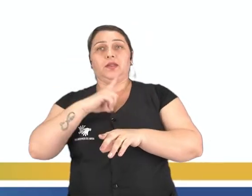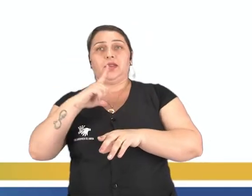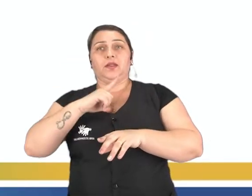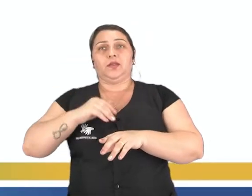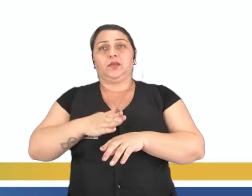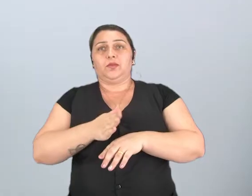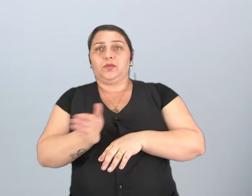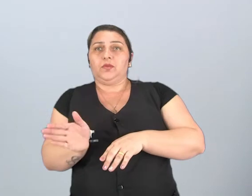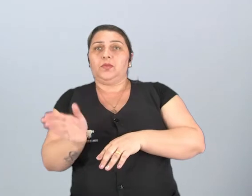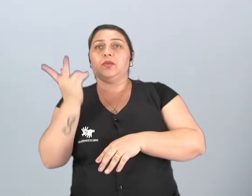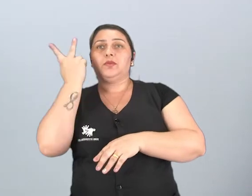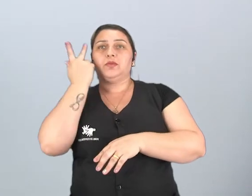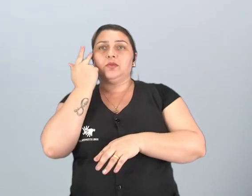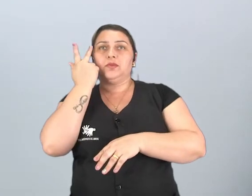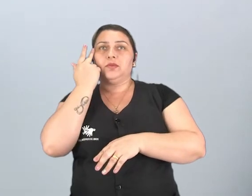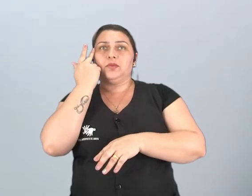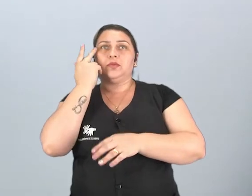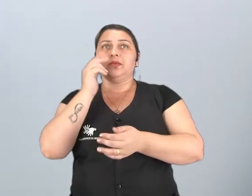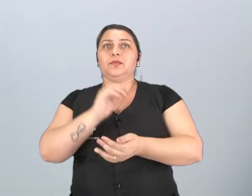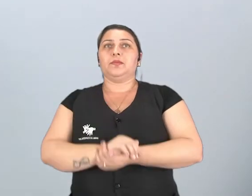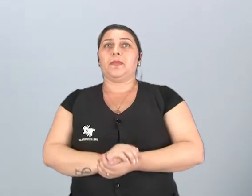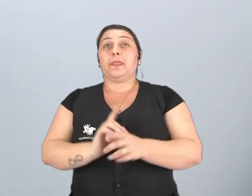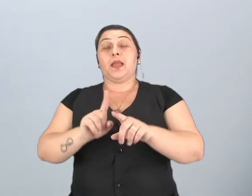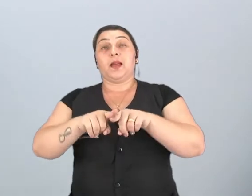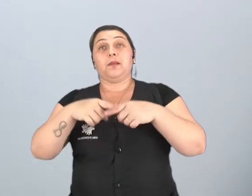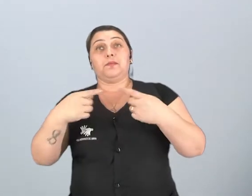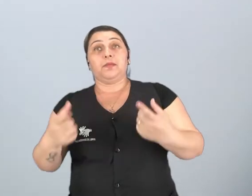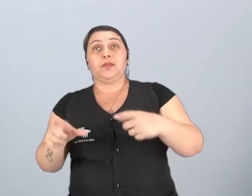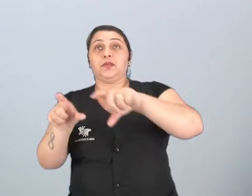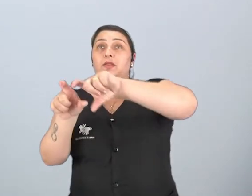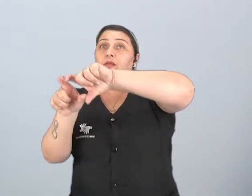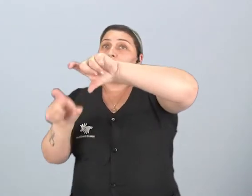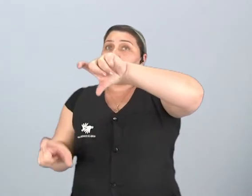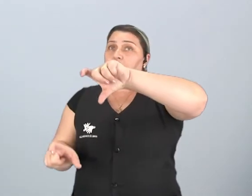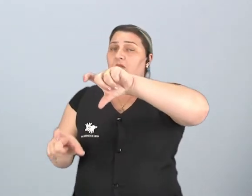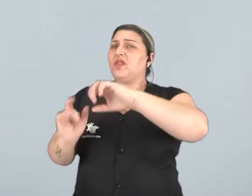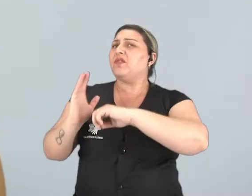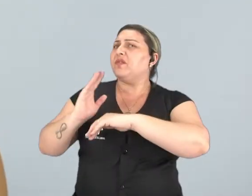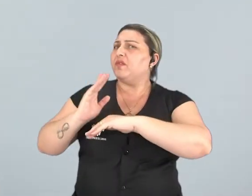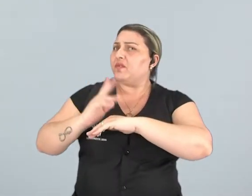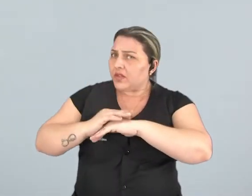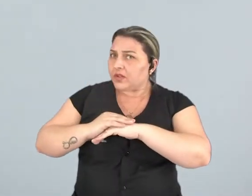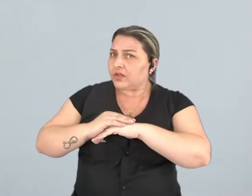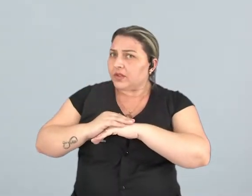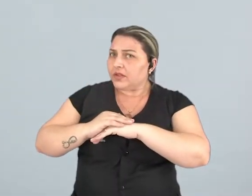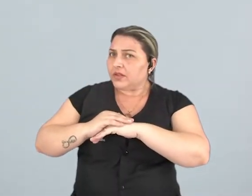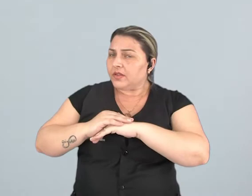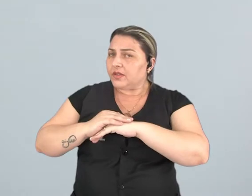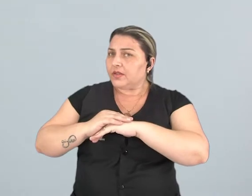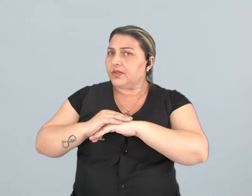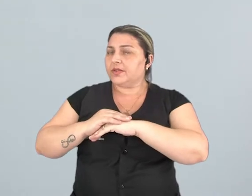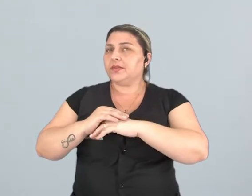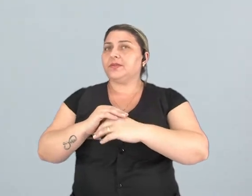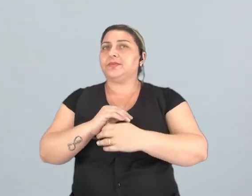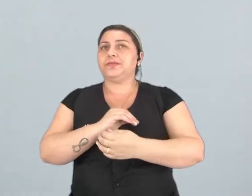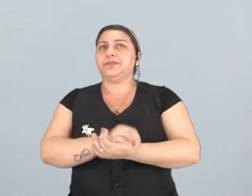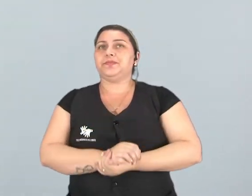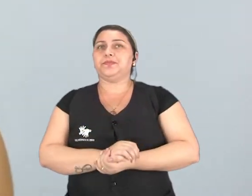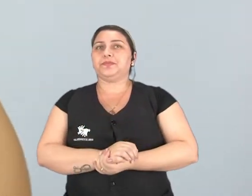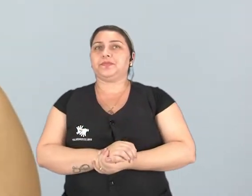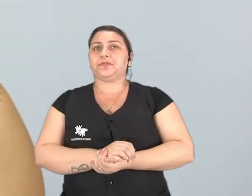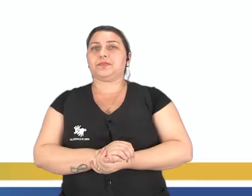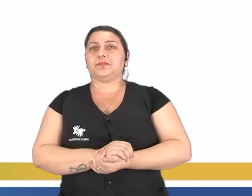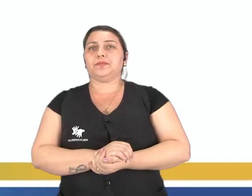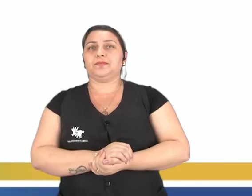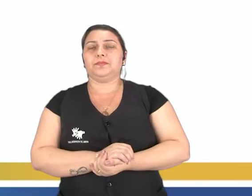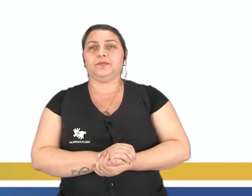nossas curvaturas naturais. E aí vem um questionamento muito interessante, né?